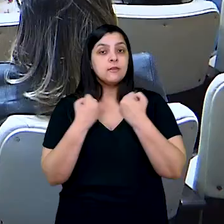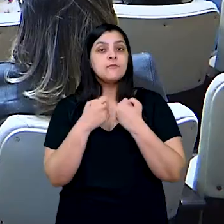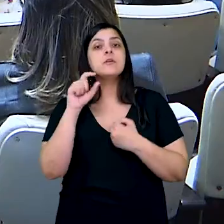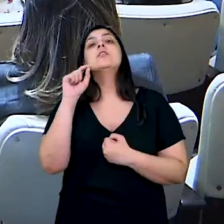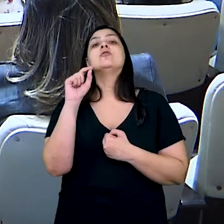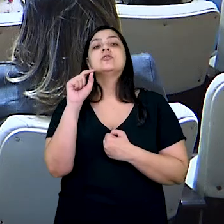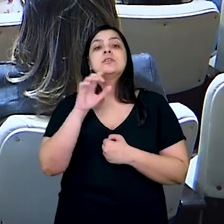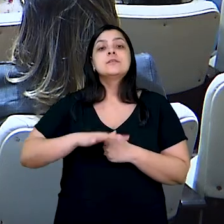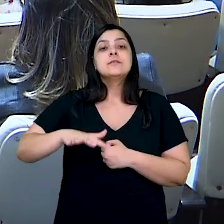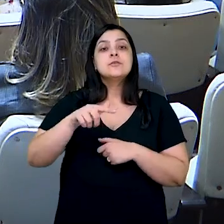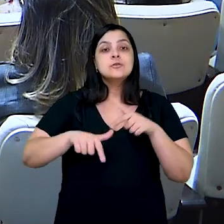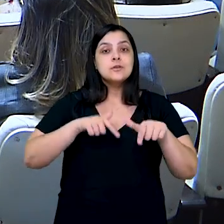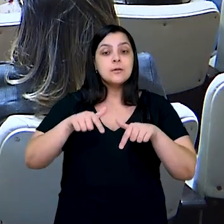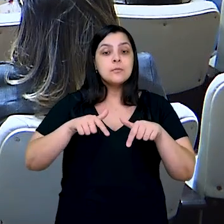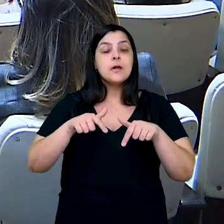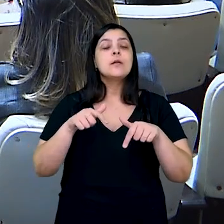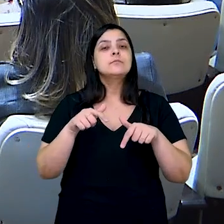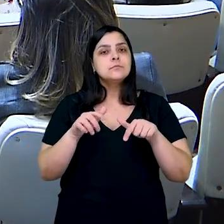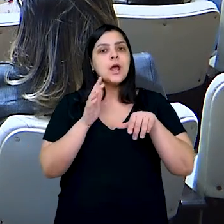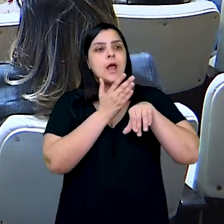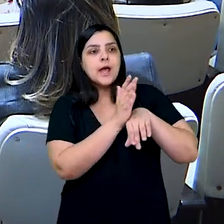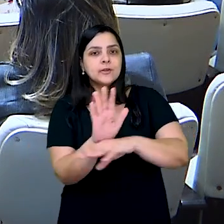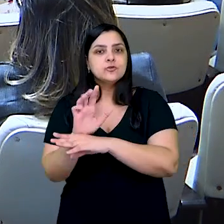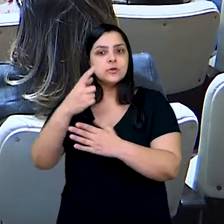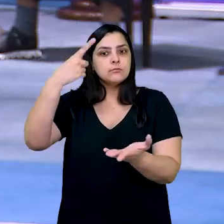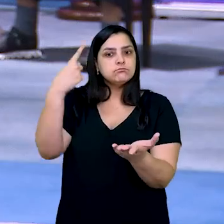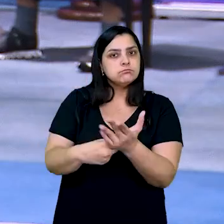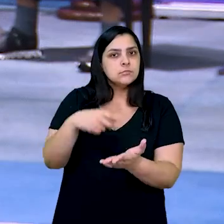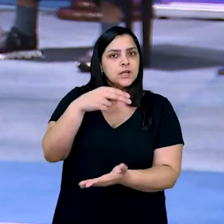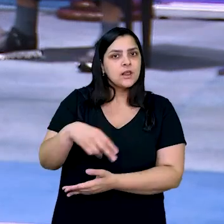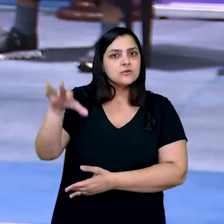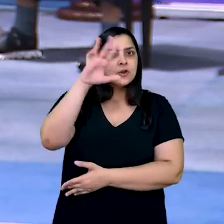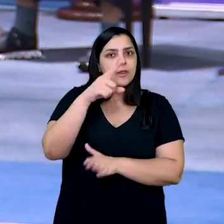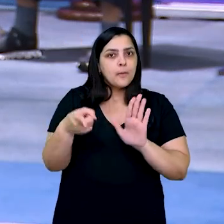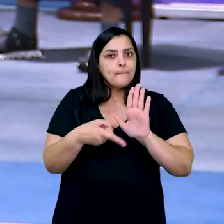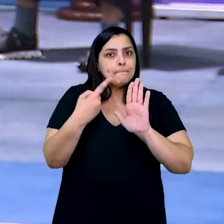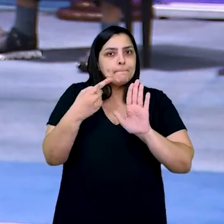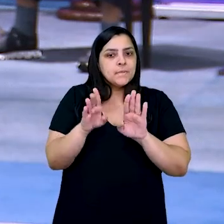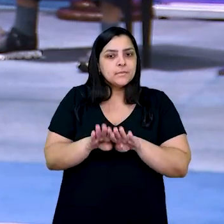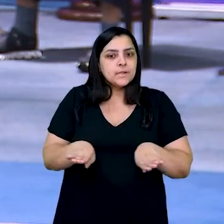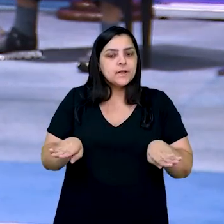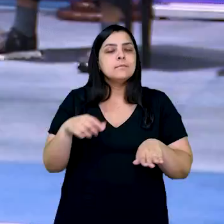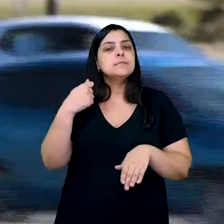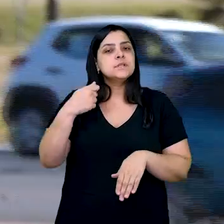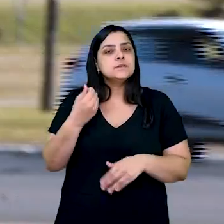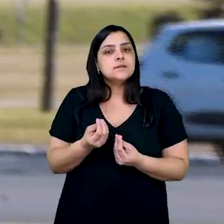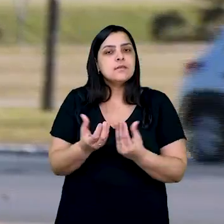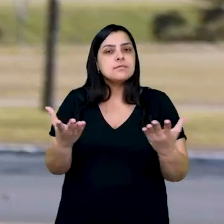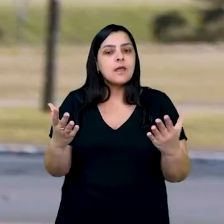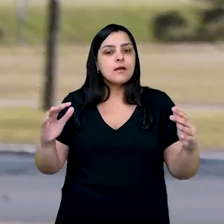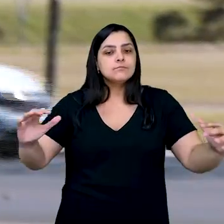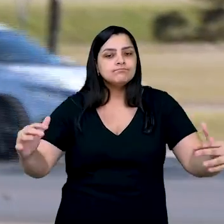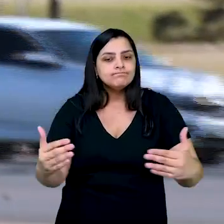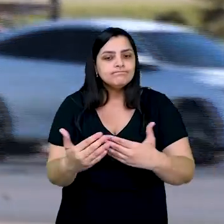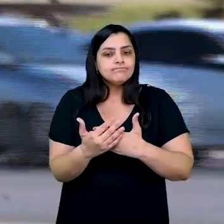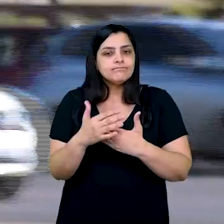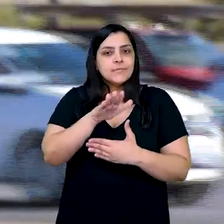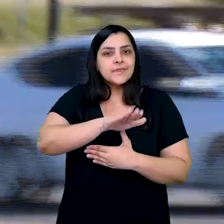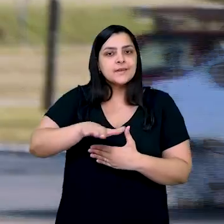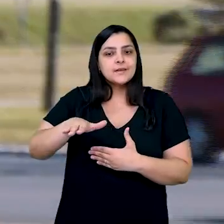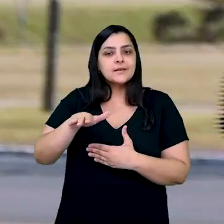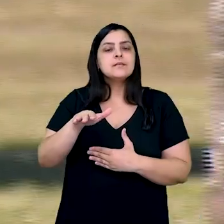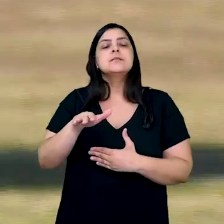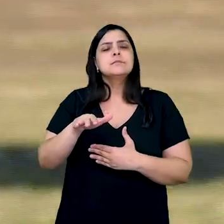que, para a Justiça do Trabalho contribuir ainda mais com o Pacto Nacional pela Primeira Infância, é preciso garantir o acolhimento